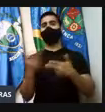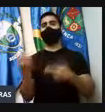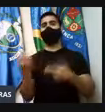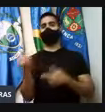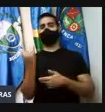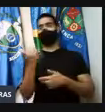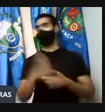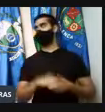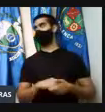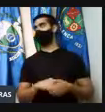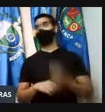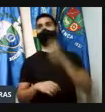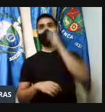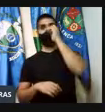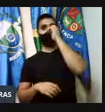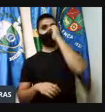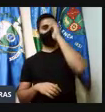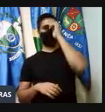vereador David.